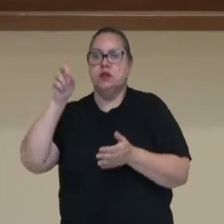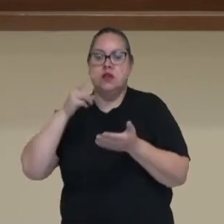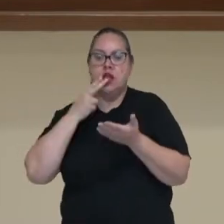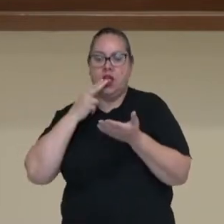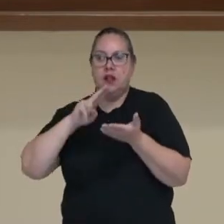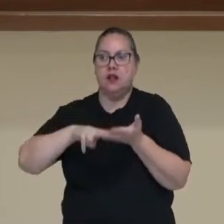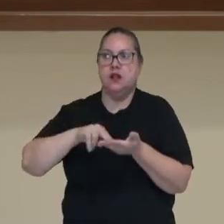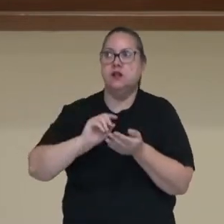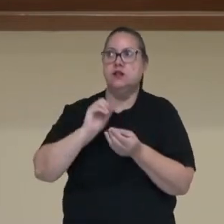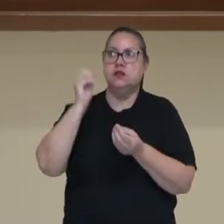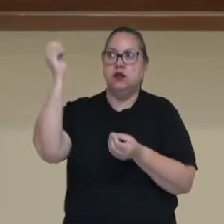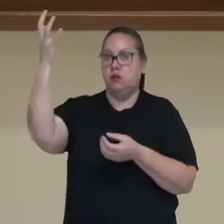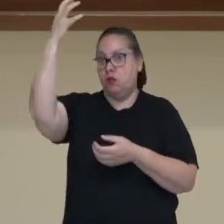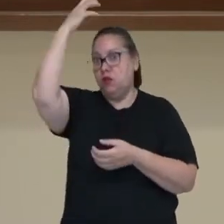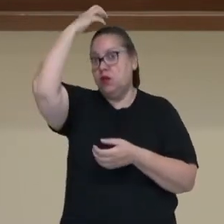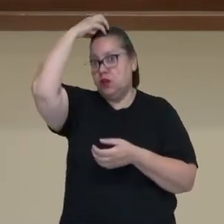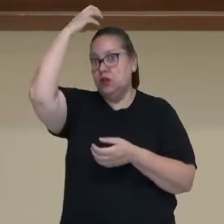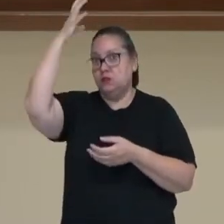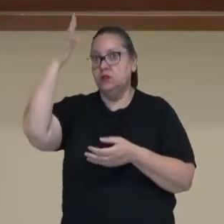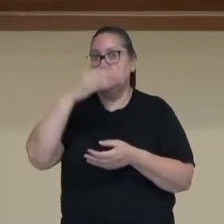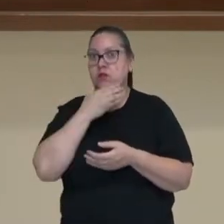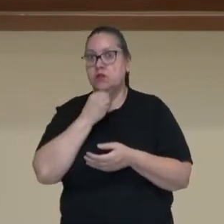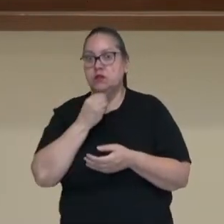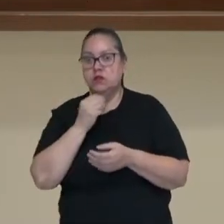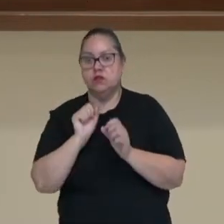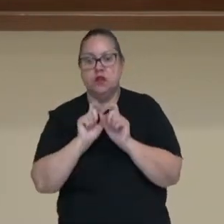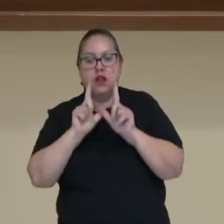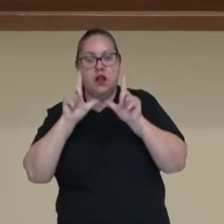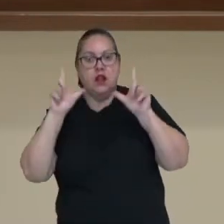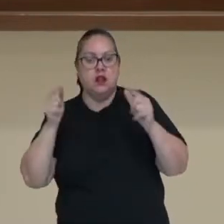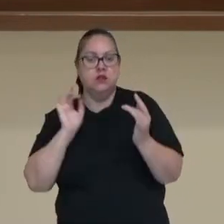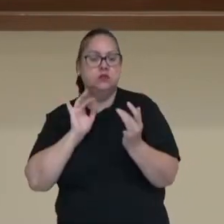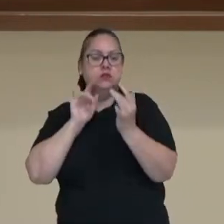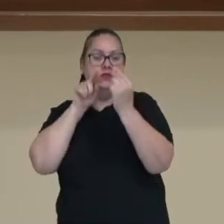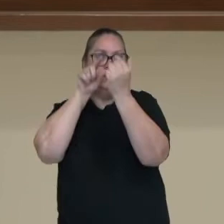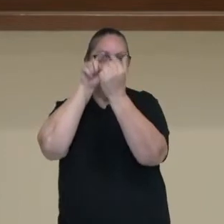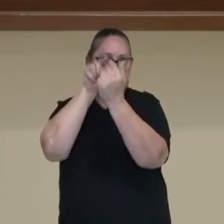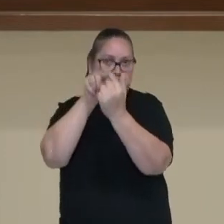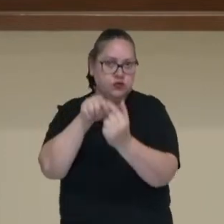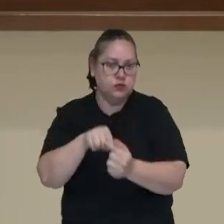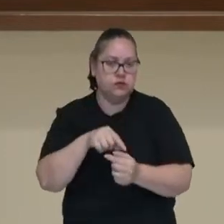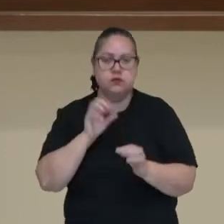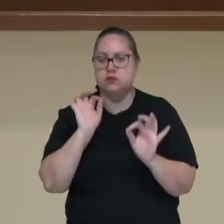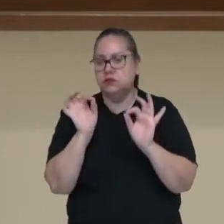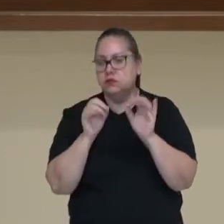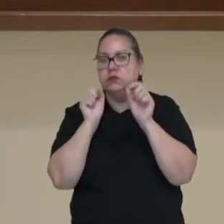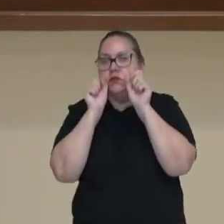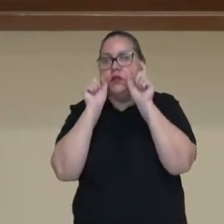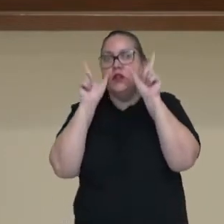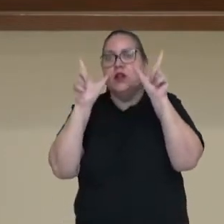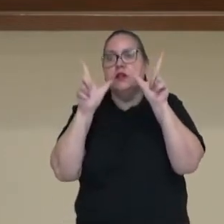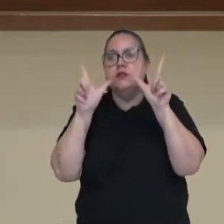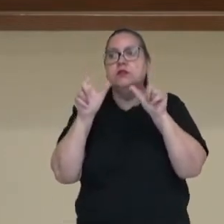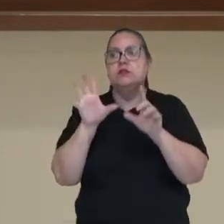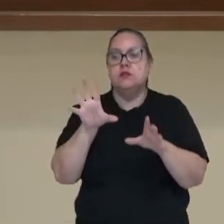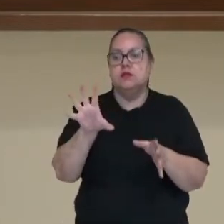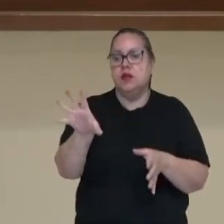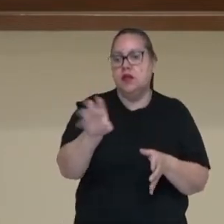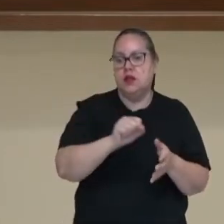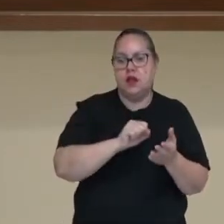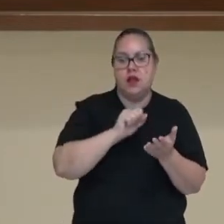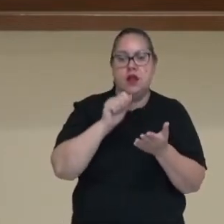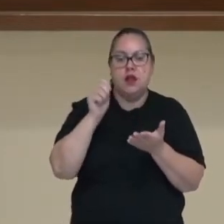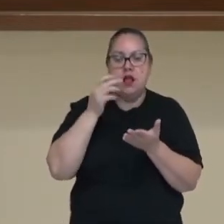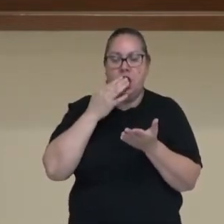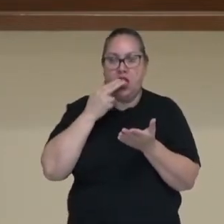Manuel. Olha a importância dessa carta. Claro, objetivo muito bem claro. Pegar a carta, levar o que